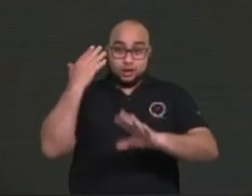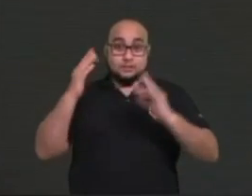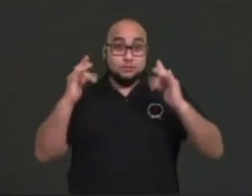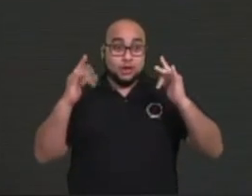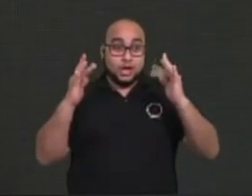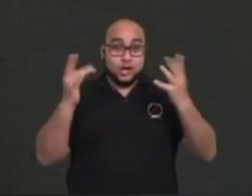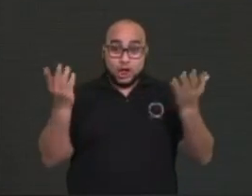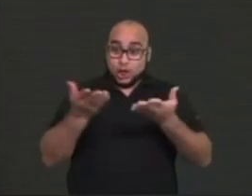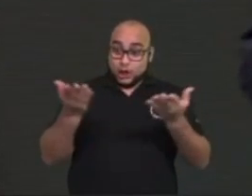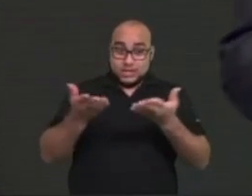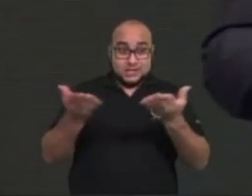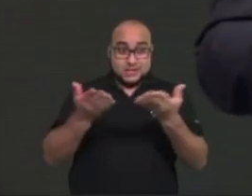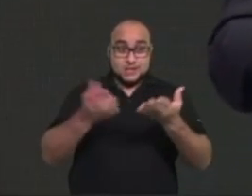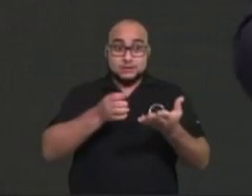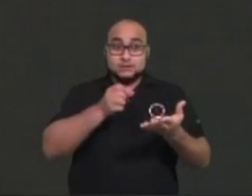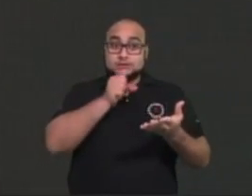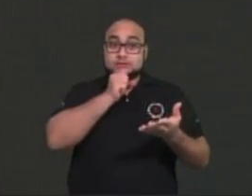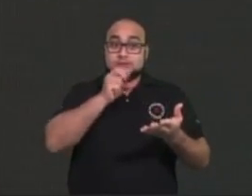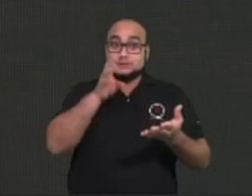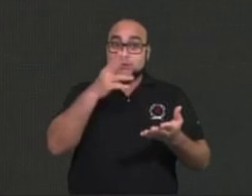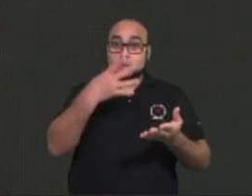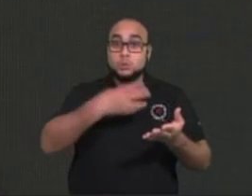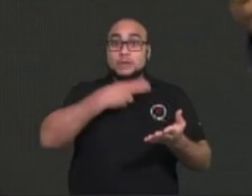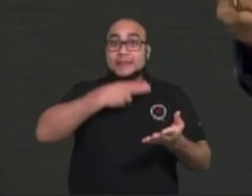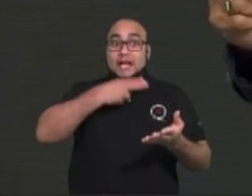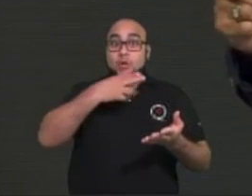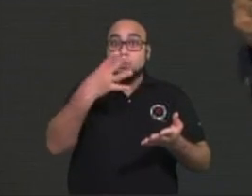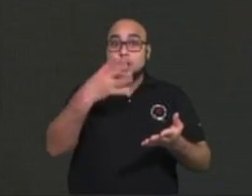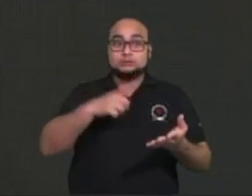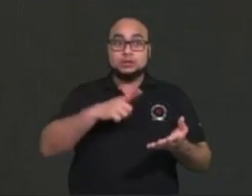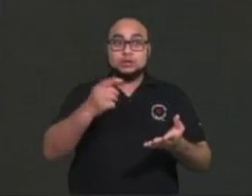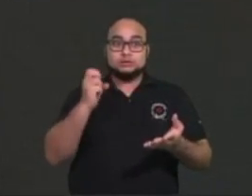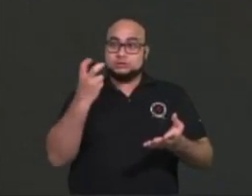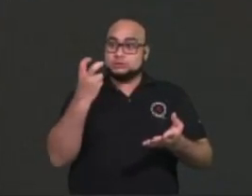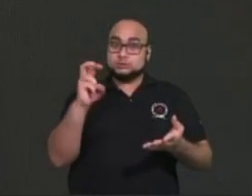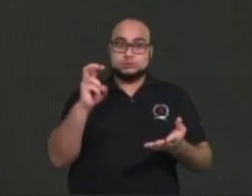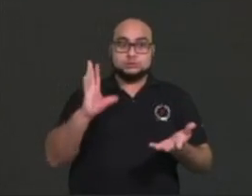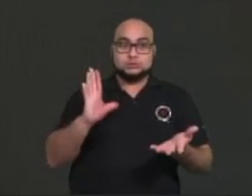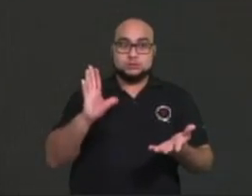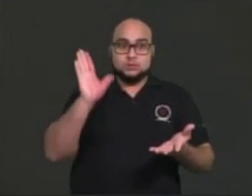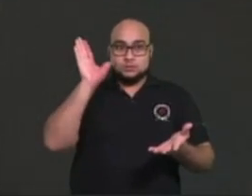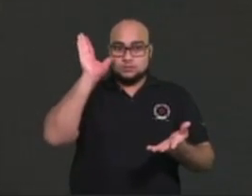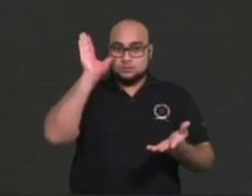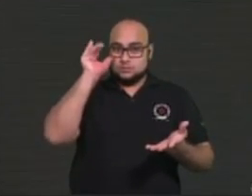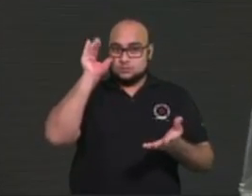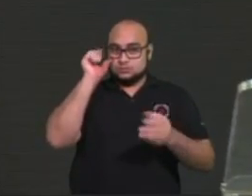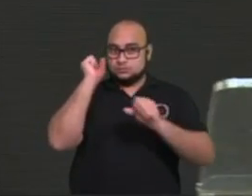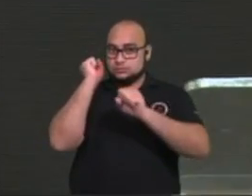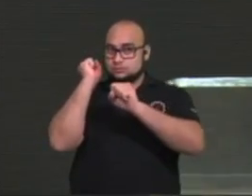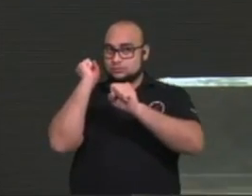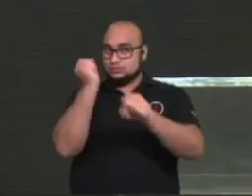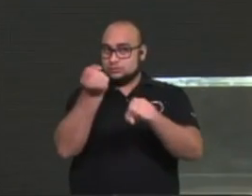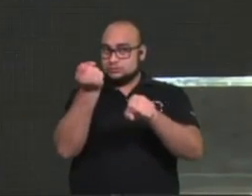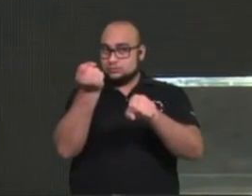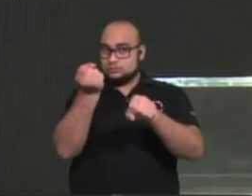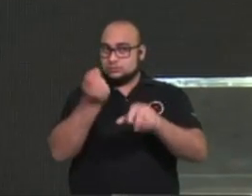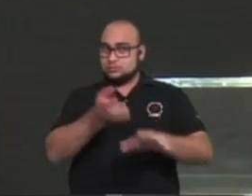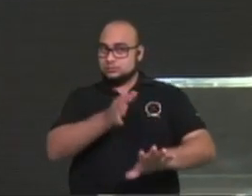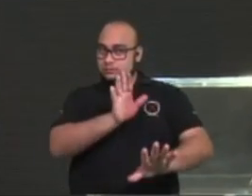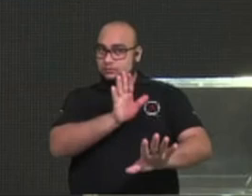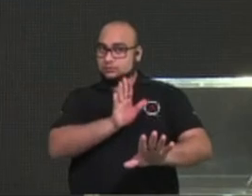de cinco netos já tem uma neta de 15 anos que eu tô de olho com bastão de beisebol um